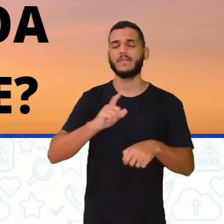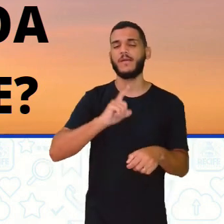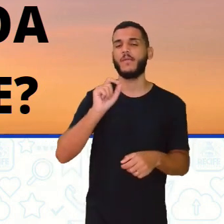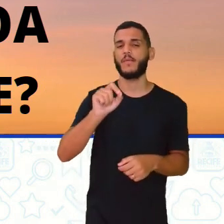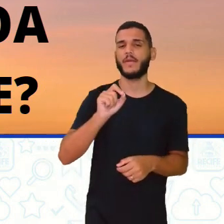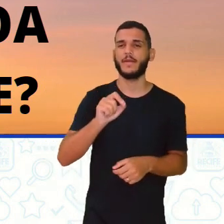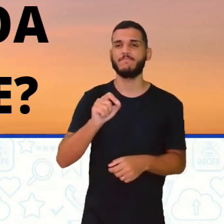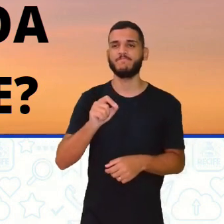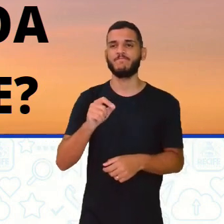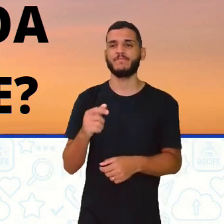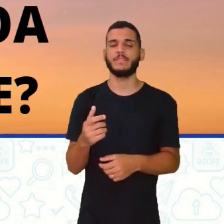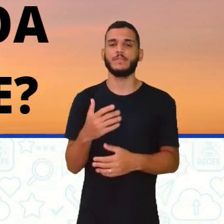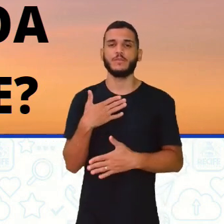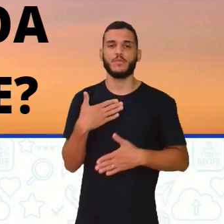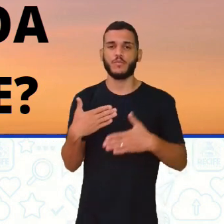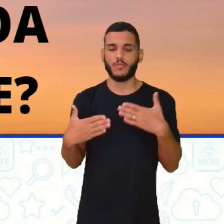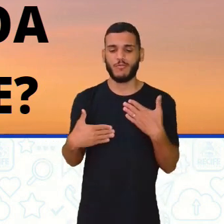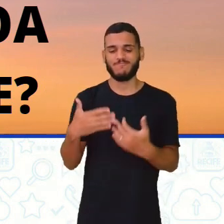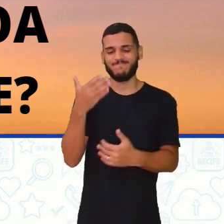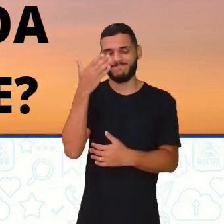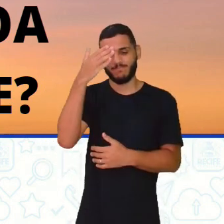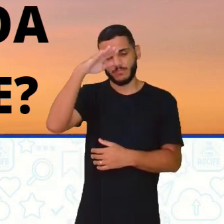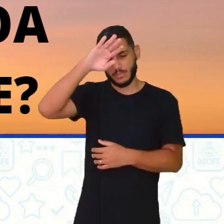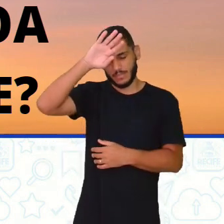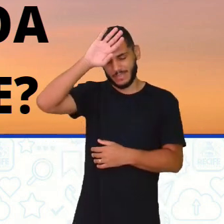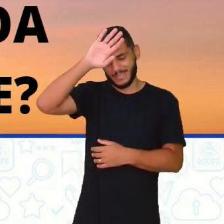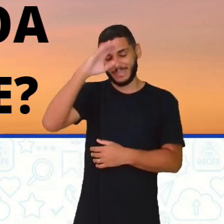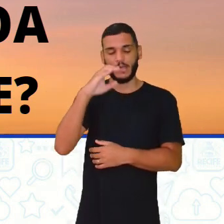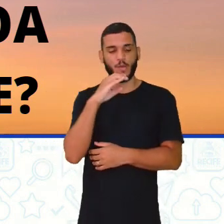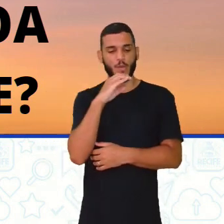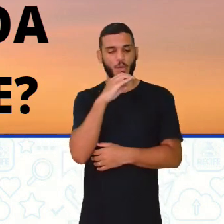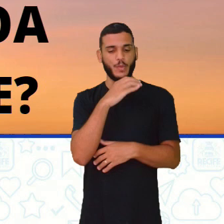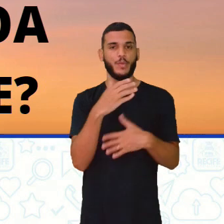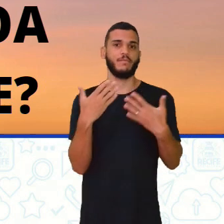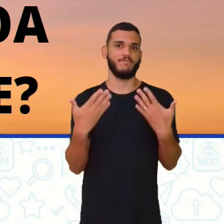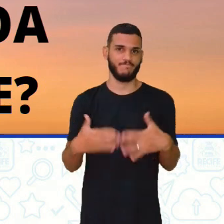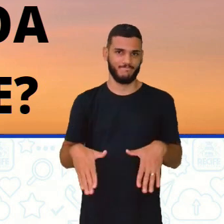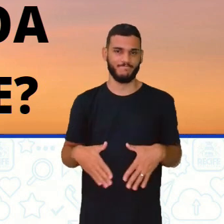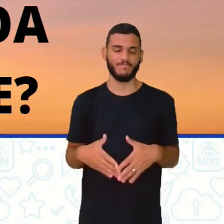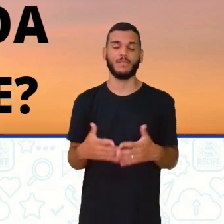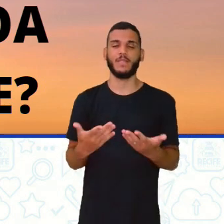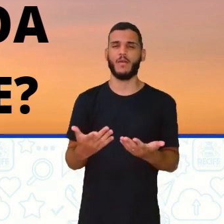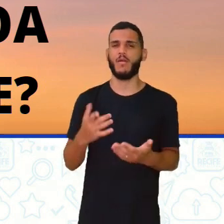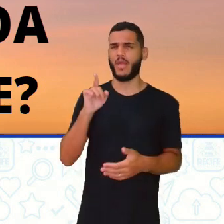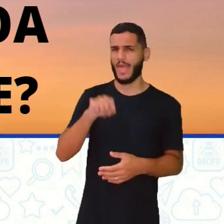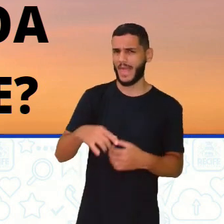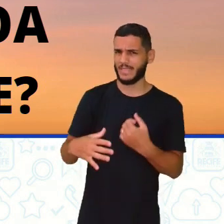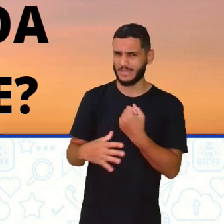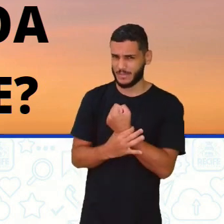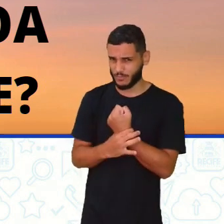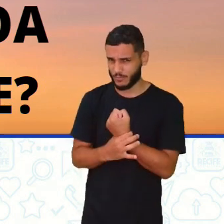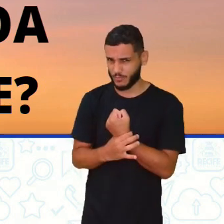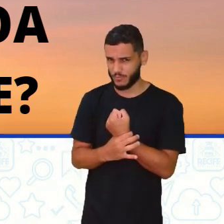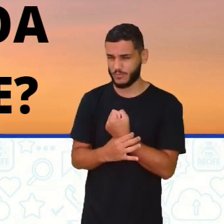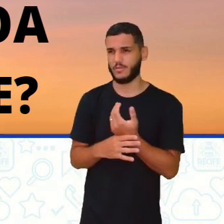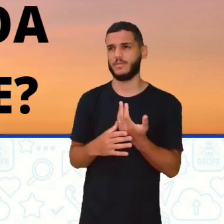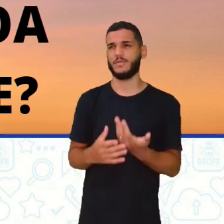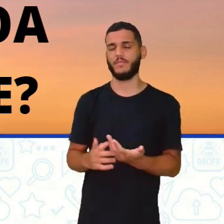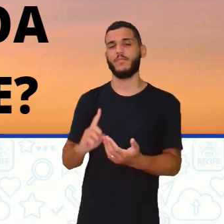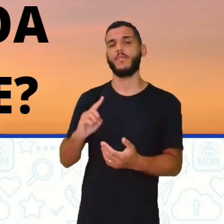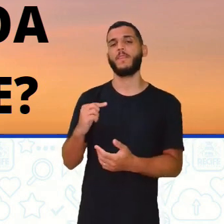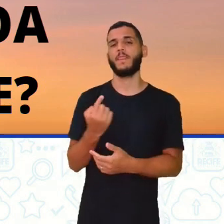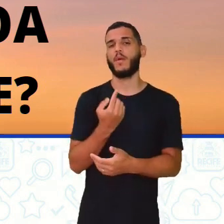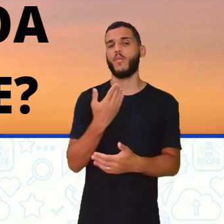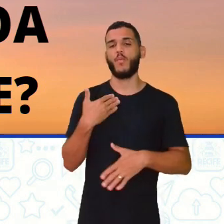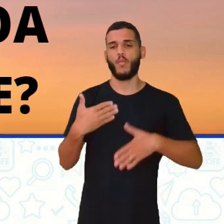pelo calor do corpo. Então aí seria uma forma. Mas será que essa é a forma segura? Só ver que o nosso corpo